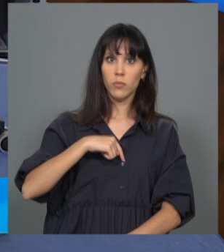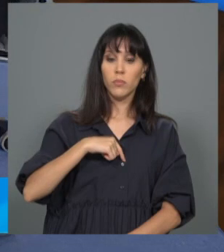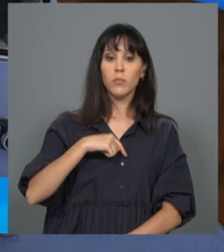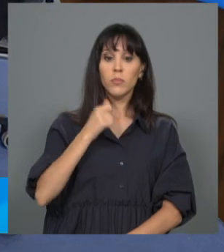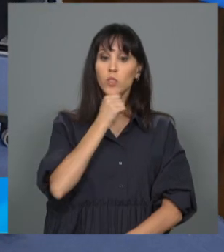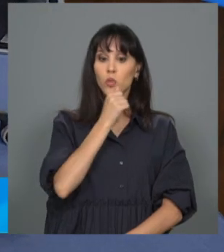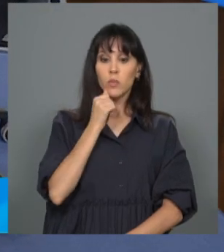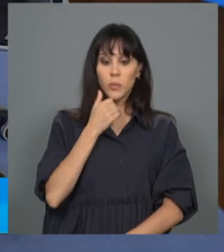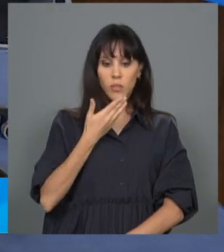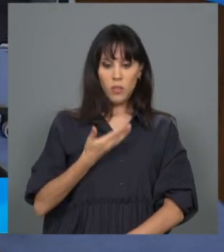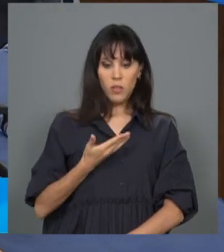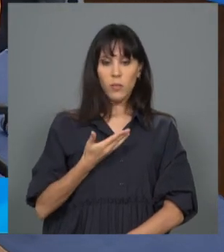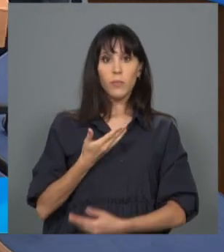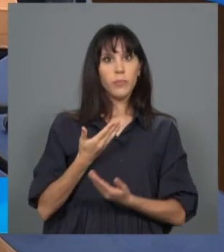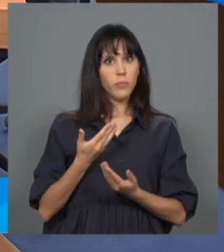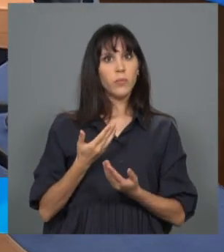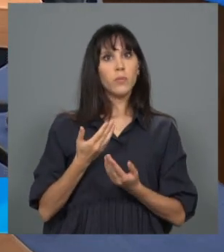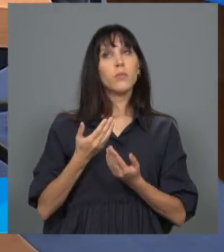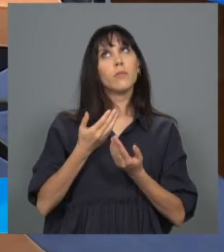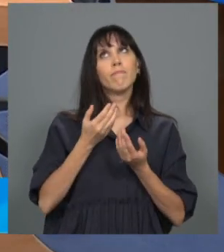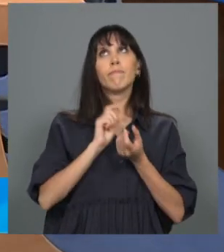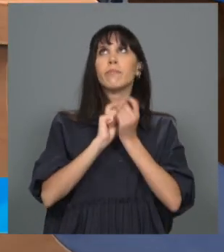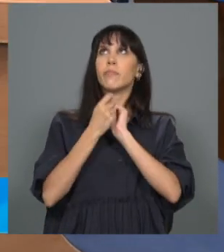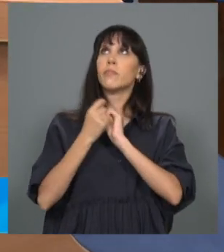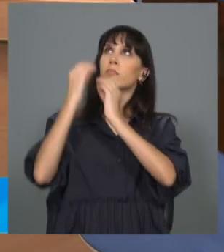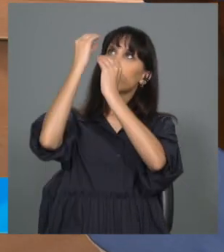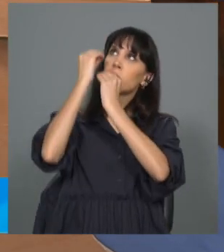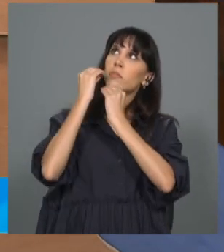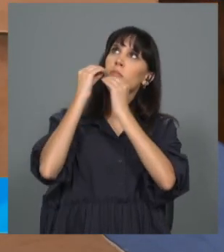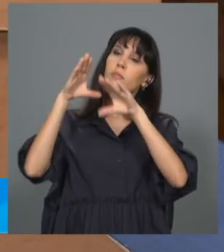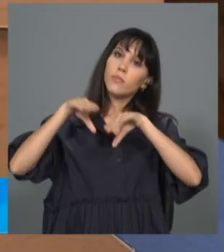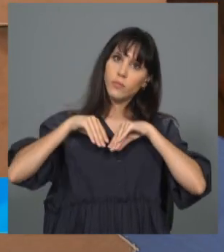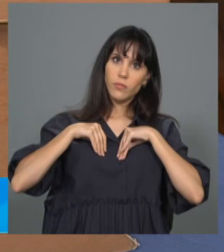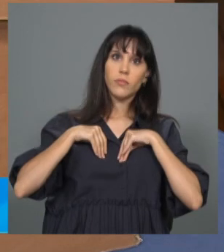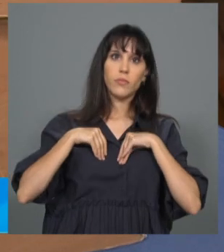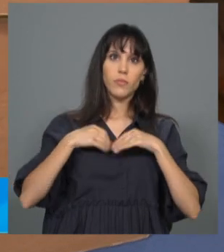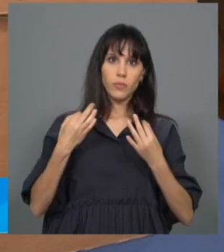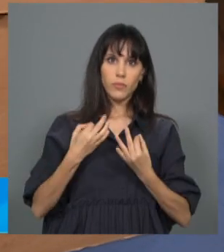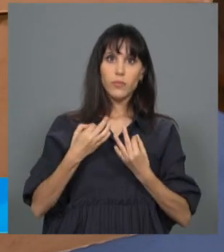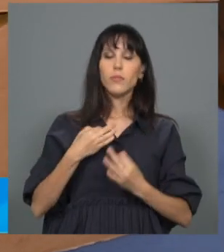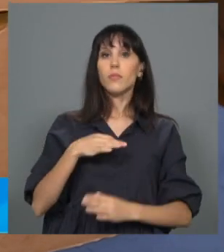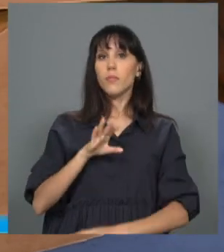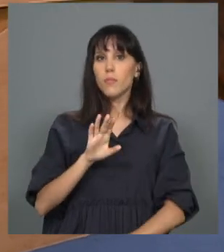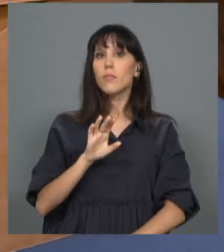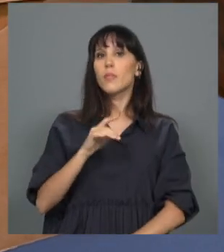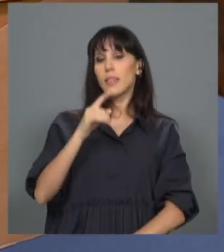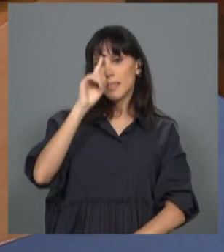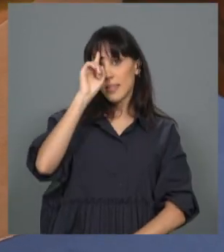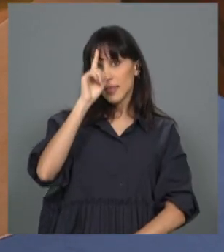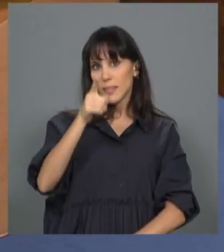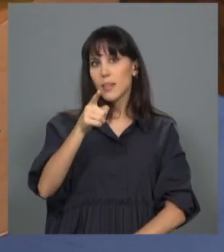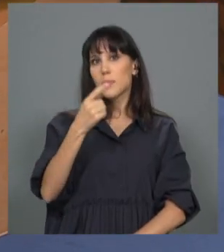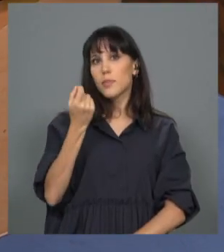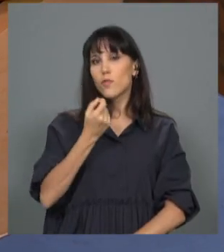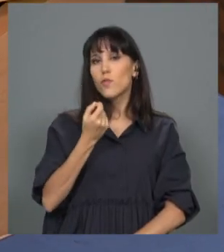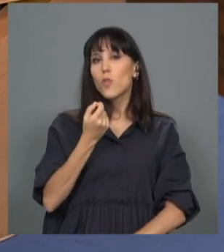sofrimento e nos deixemos educar através do sofrimento com uma pedra de toque que